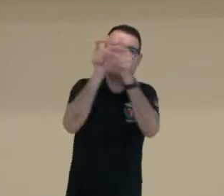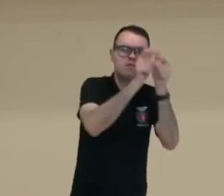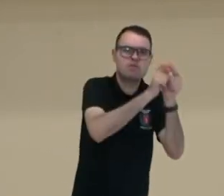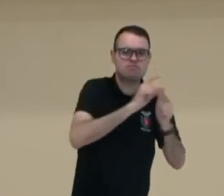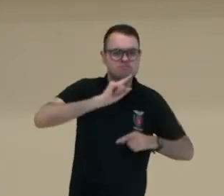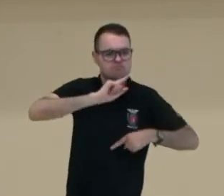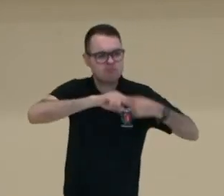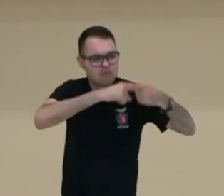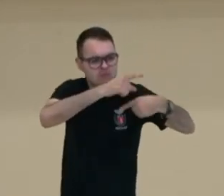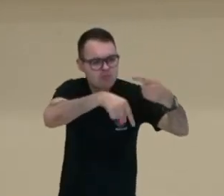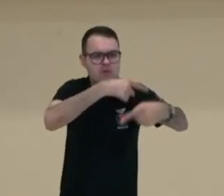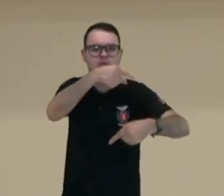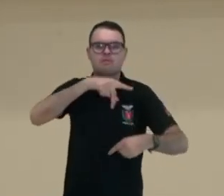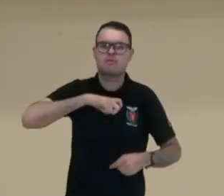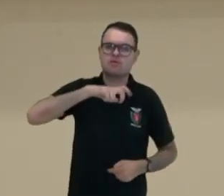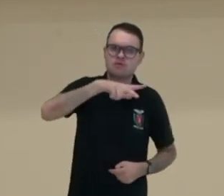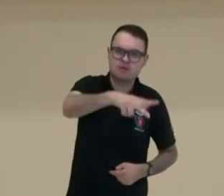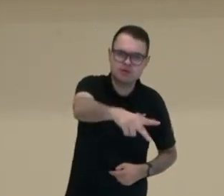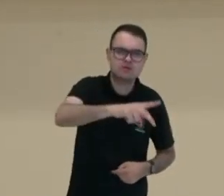portugueses, depois